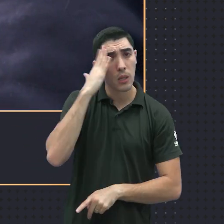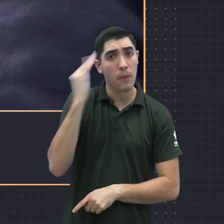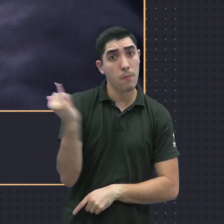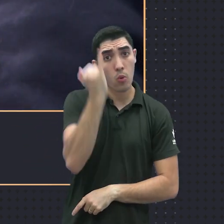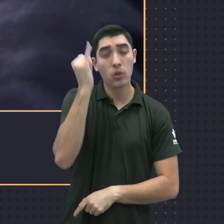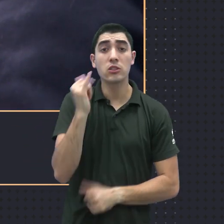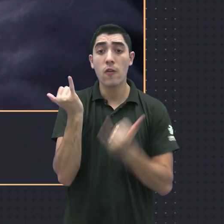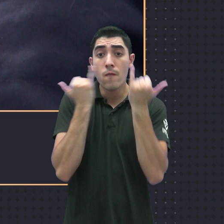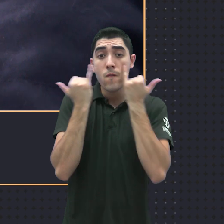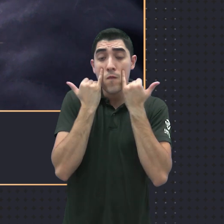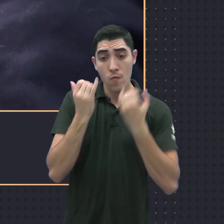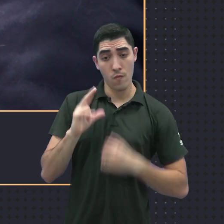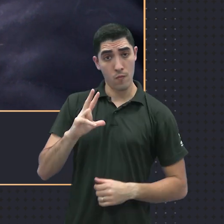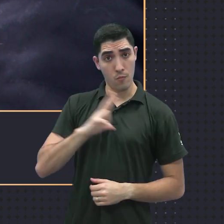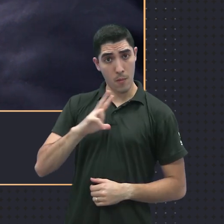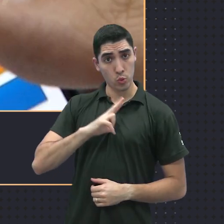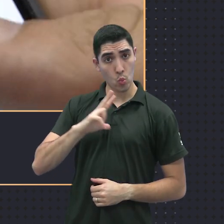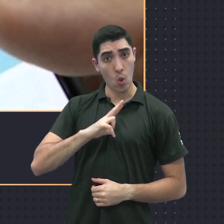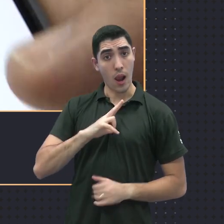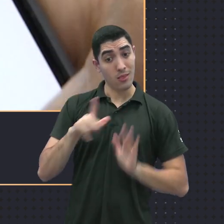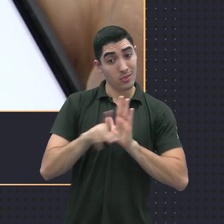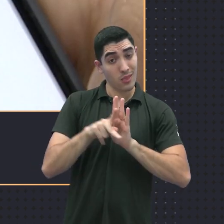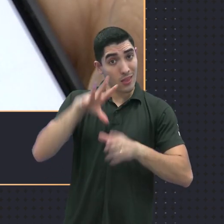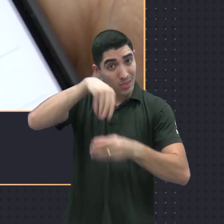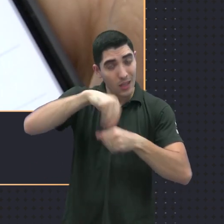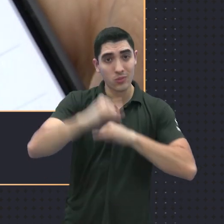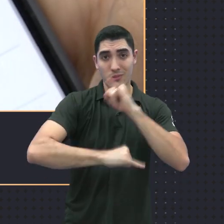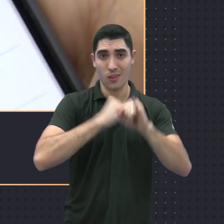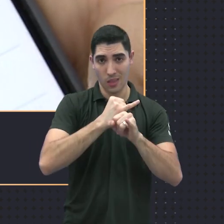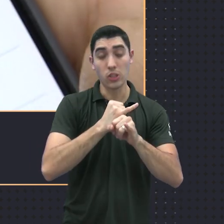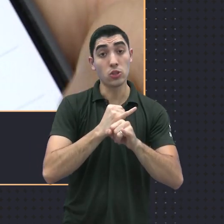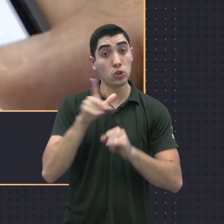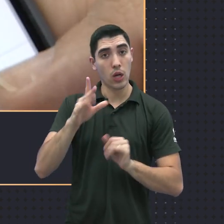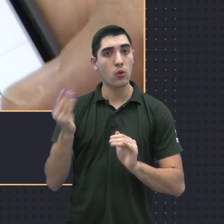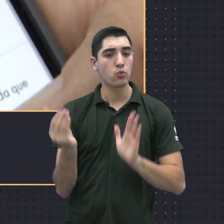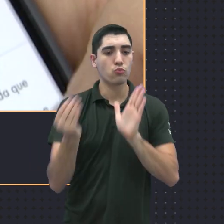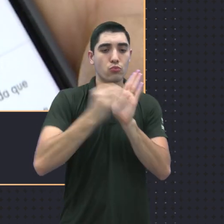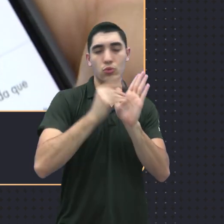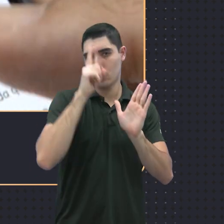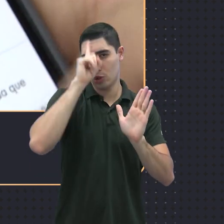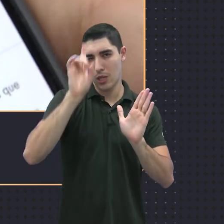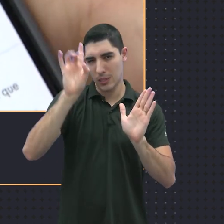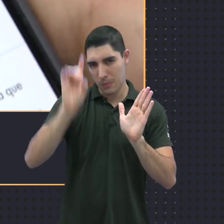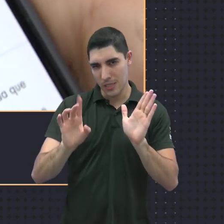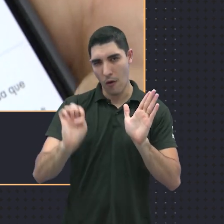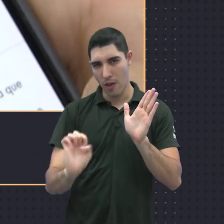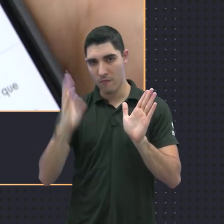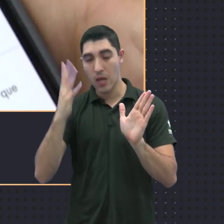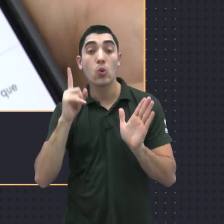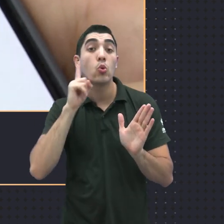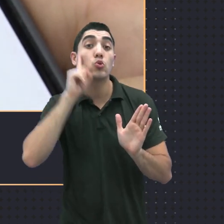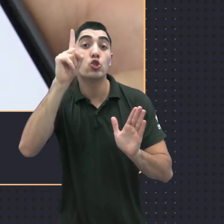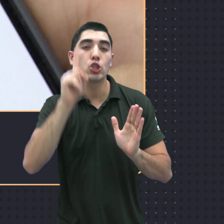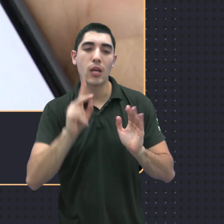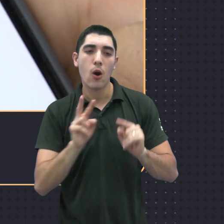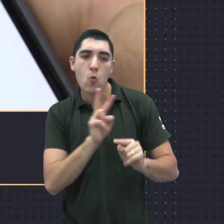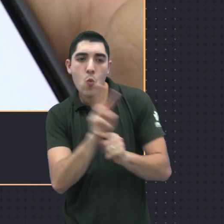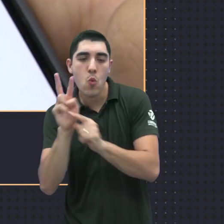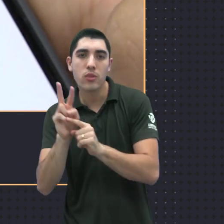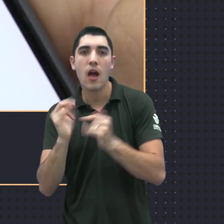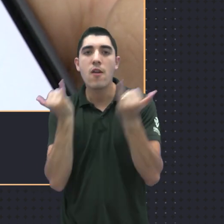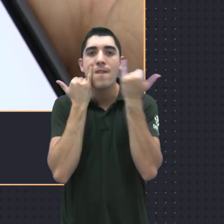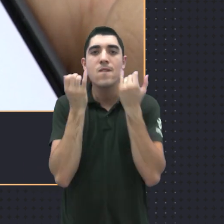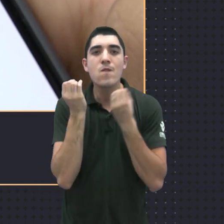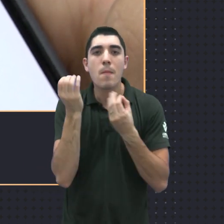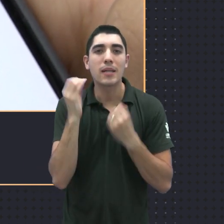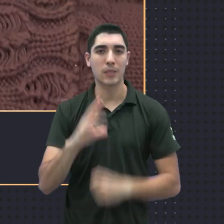proteger dados pessoais no ambiente virtual. Foi incluído no calendário oficial de festas e eventos da cidade o Dia da Proteção de